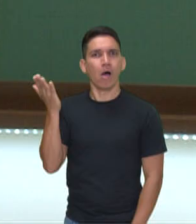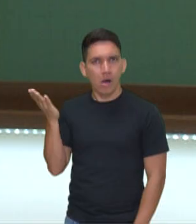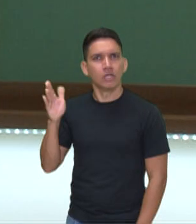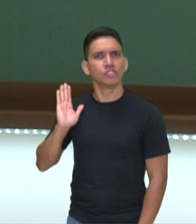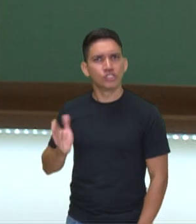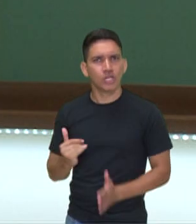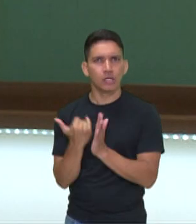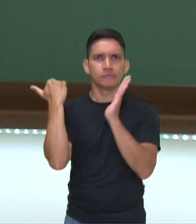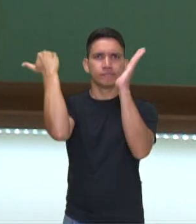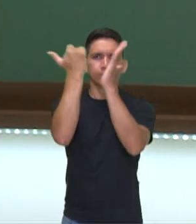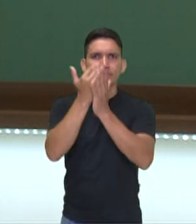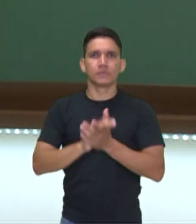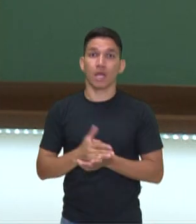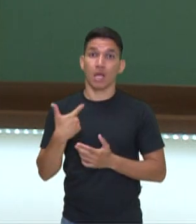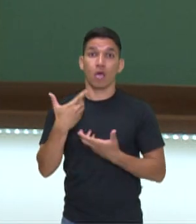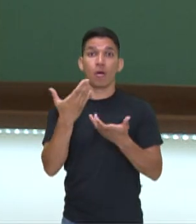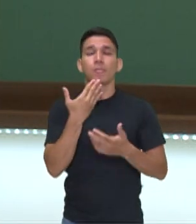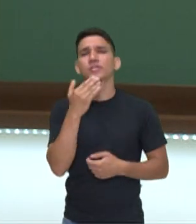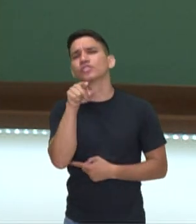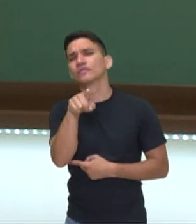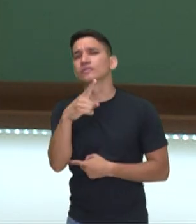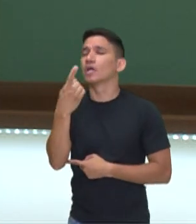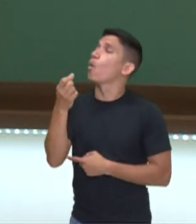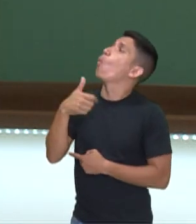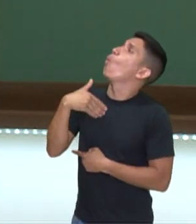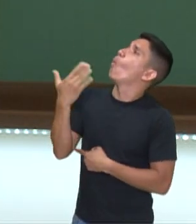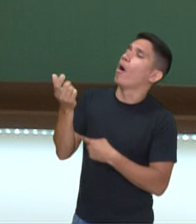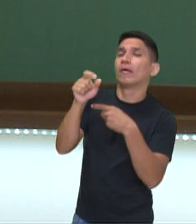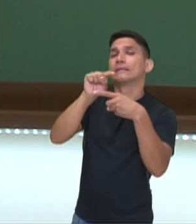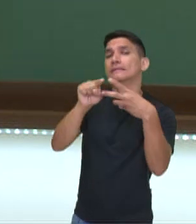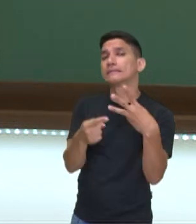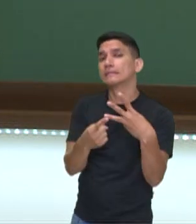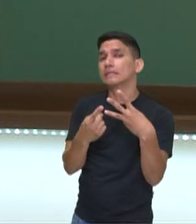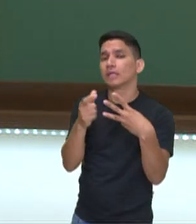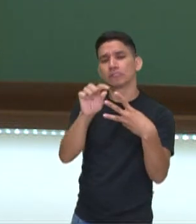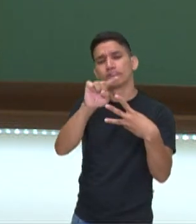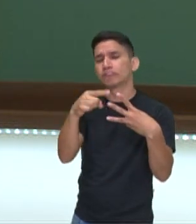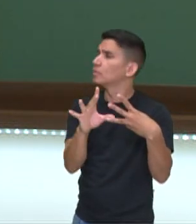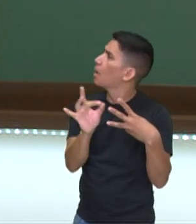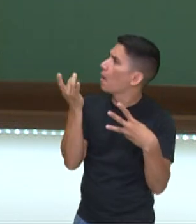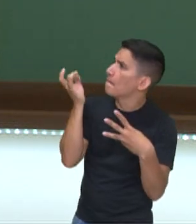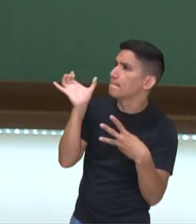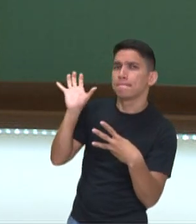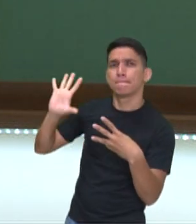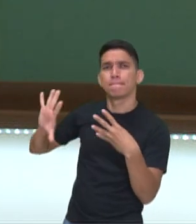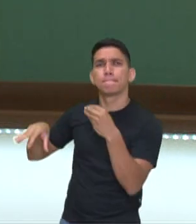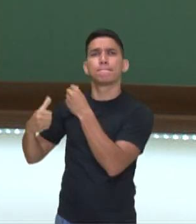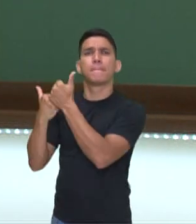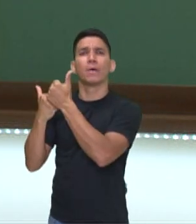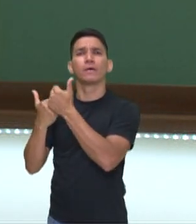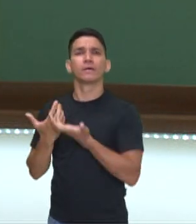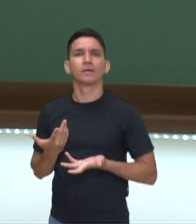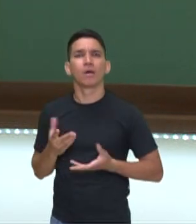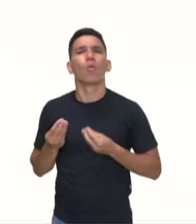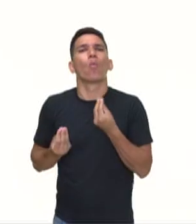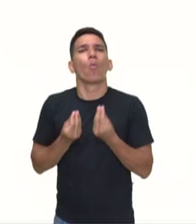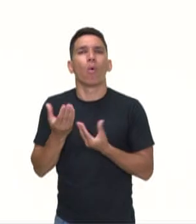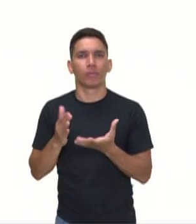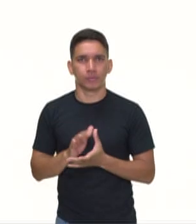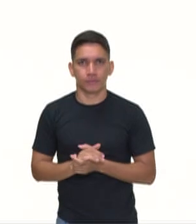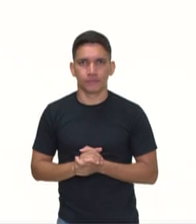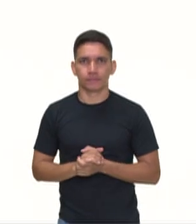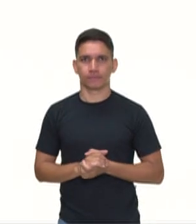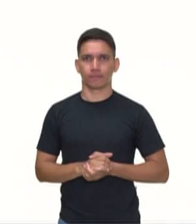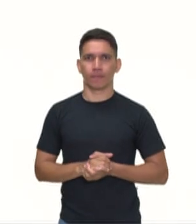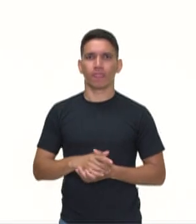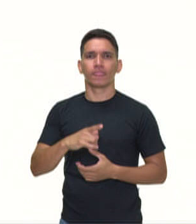que vocês coloquem qual das três opções nós temos que podemos complementar essa nossa frase. Instead of his age,